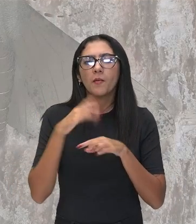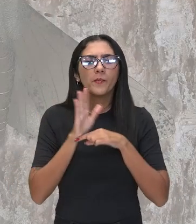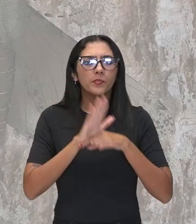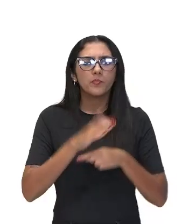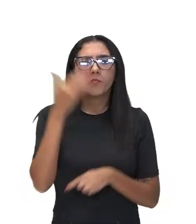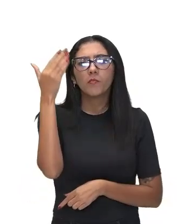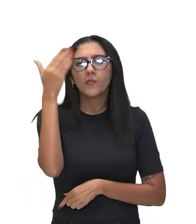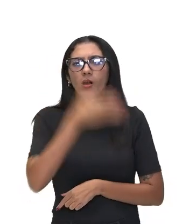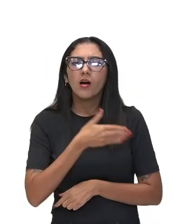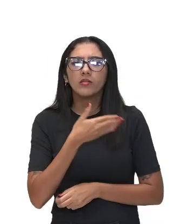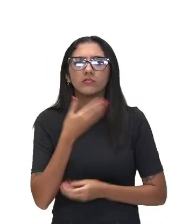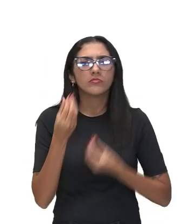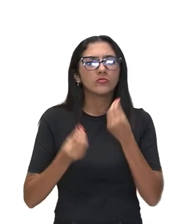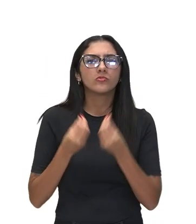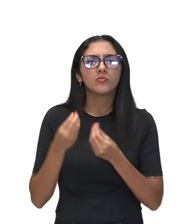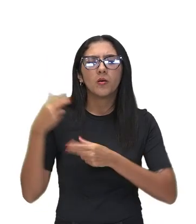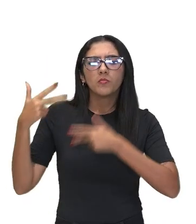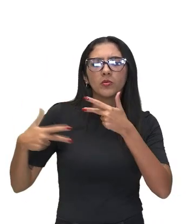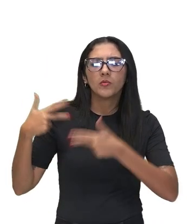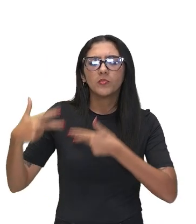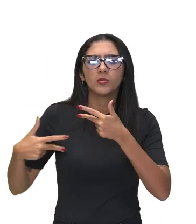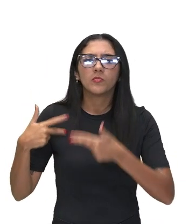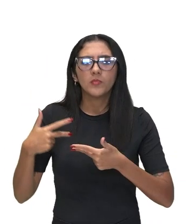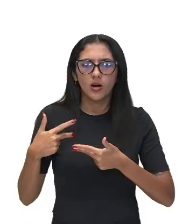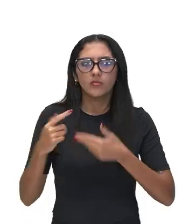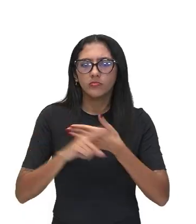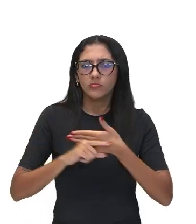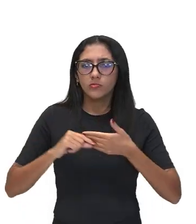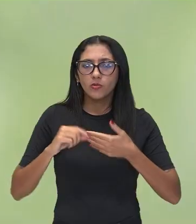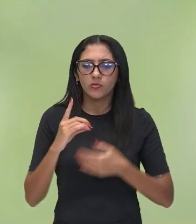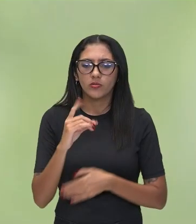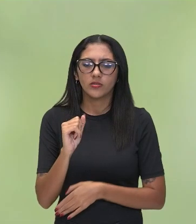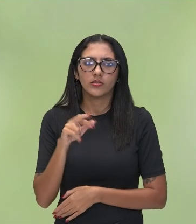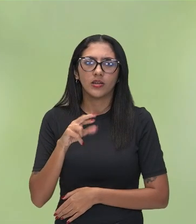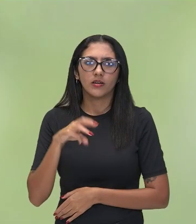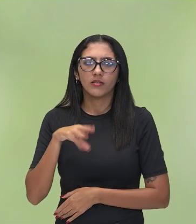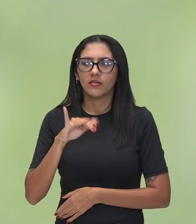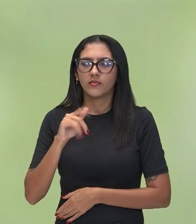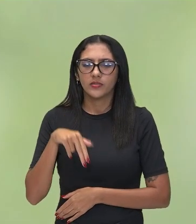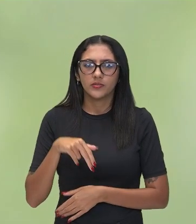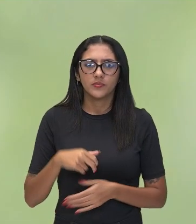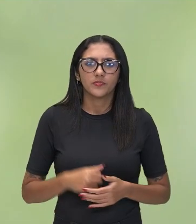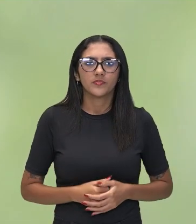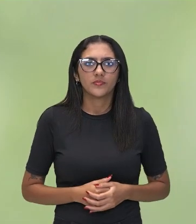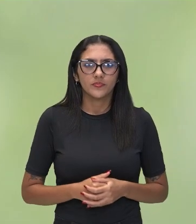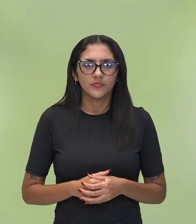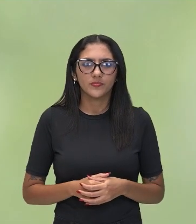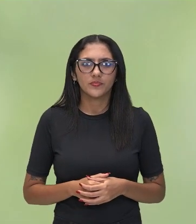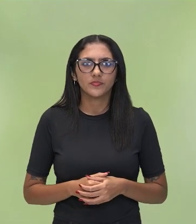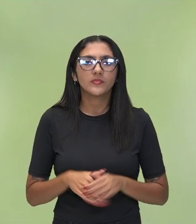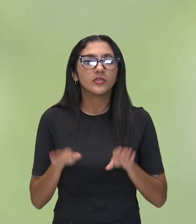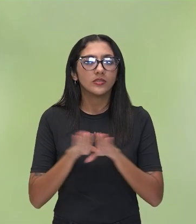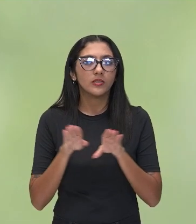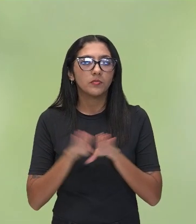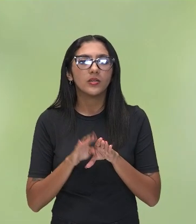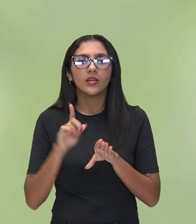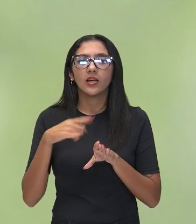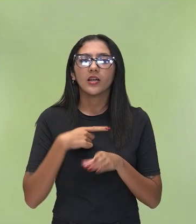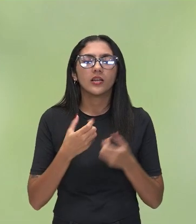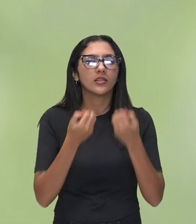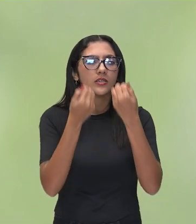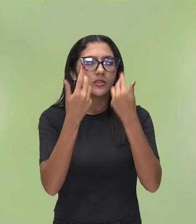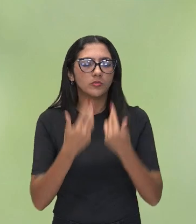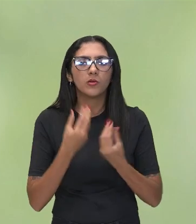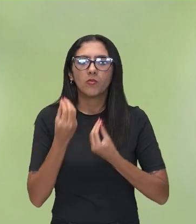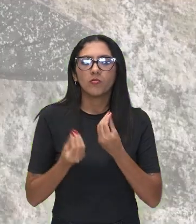processo de seleção natural descrito por Charles Darwin. Além disso, ressalta a importância da conservação ambiental